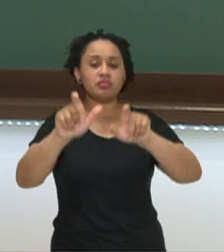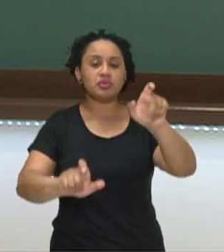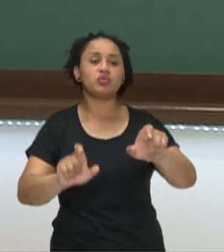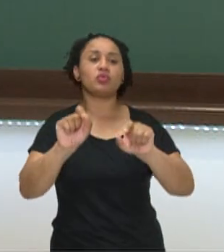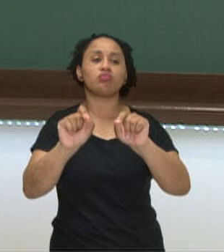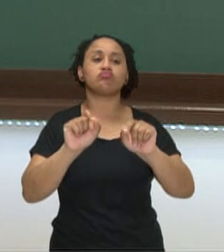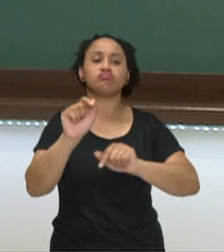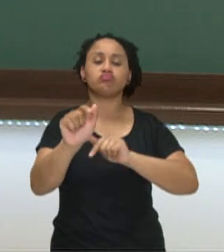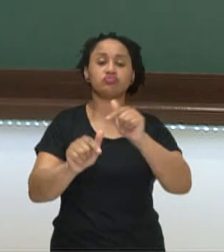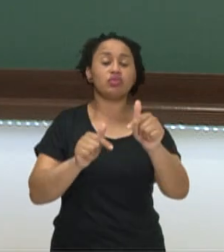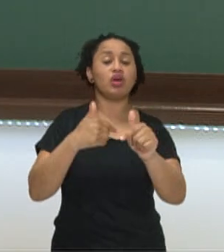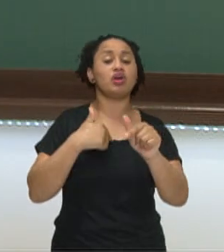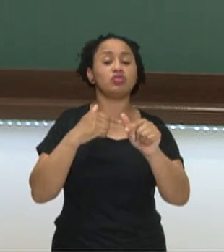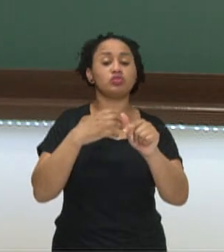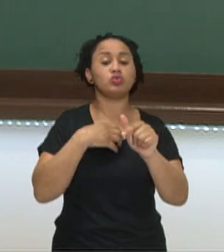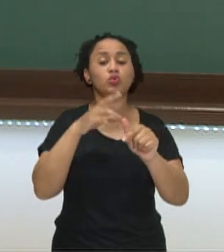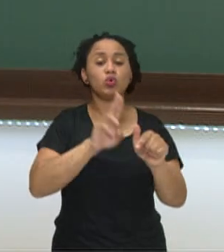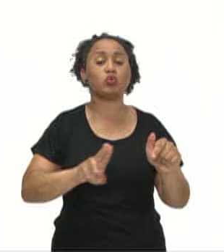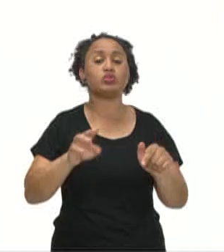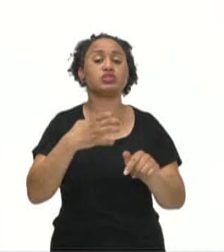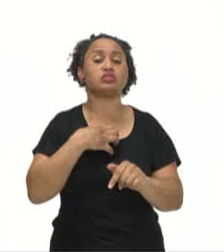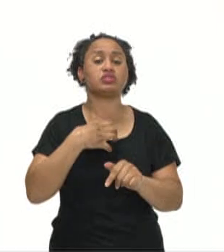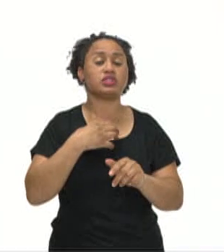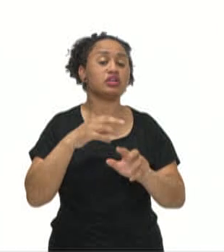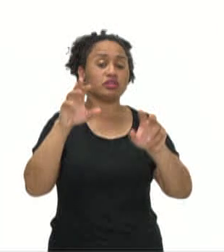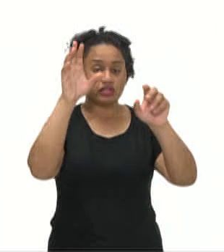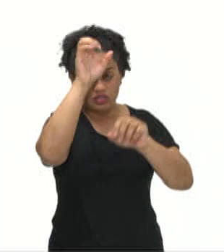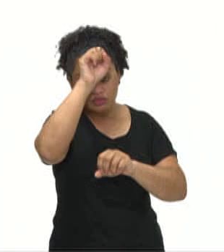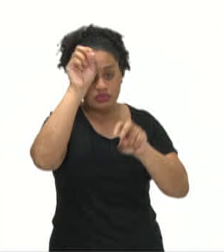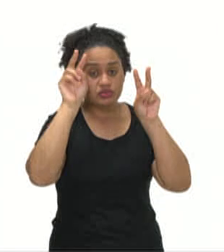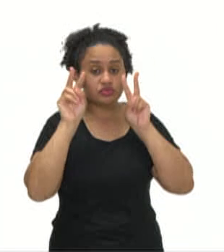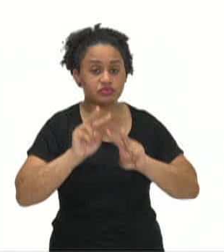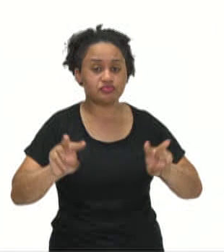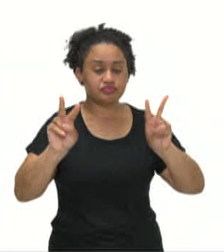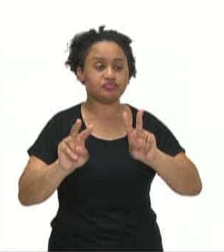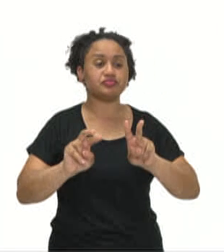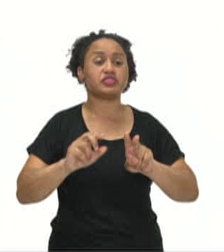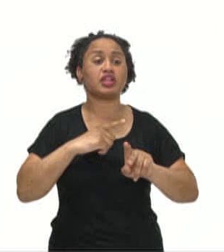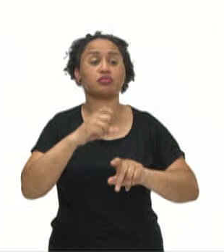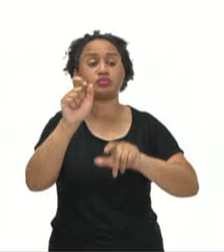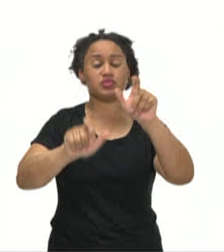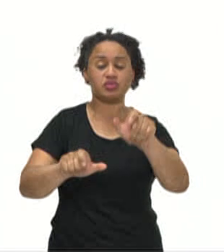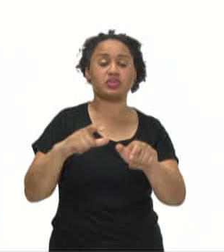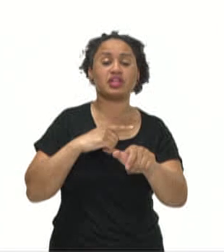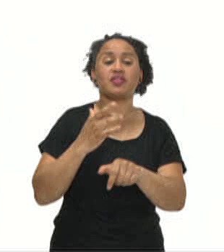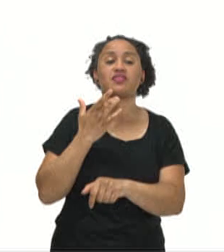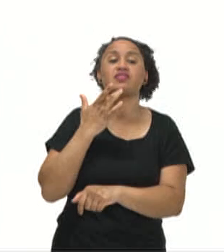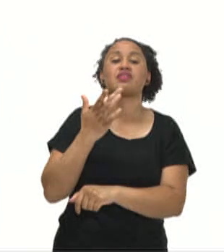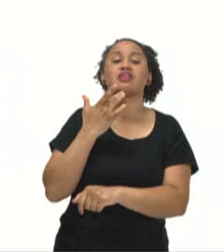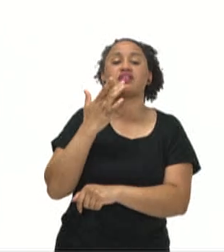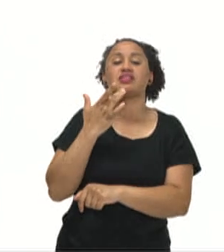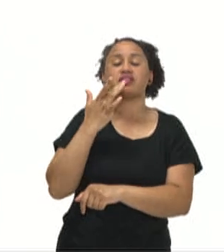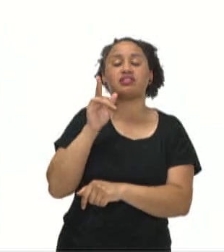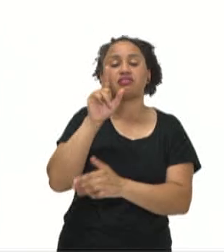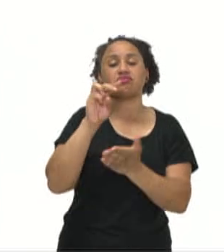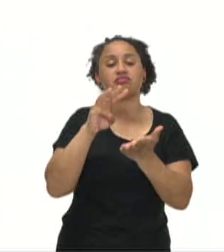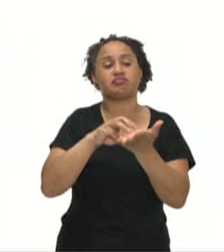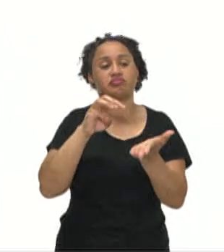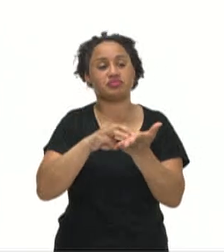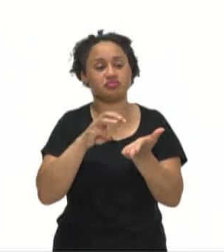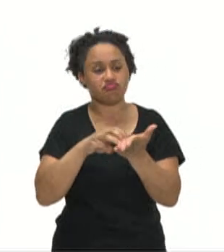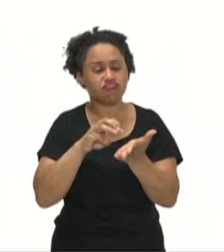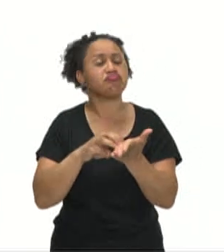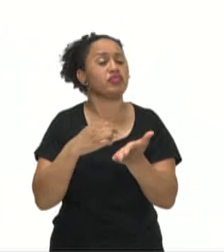trabalham com a aprendizagem visual, né? E as pessoas que têm facilidade com essa metodologia, têm aí